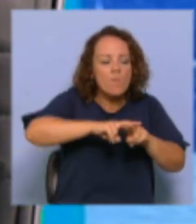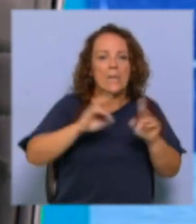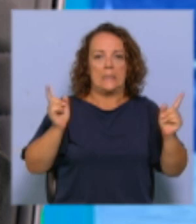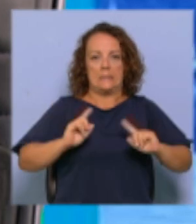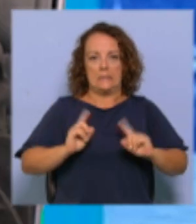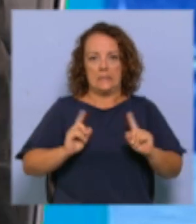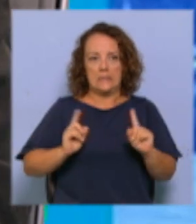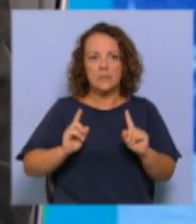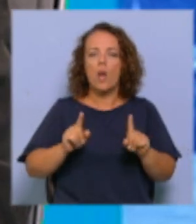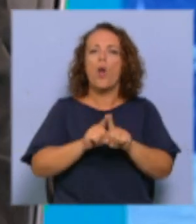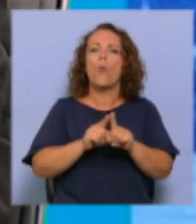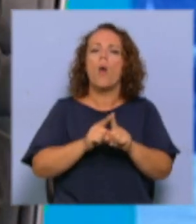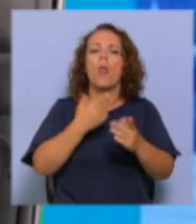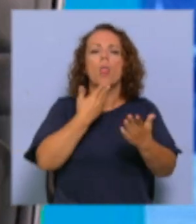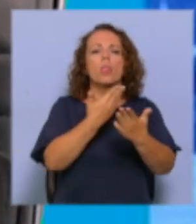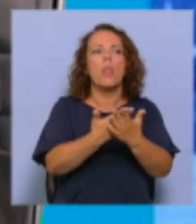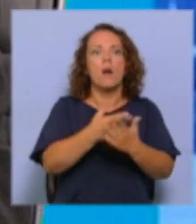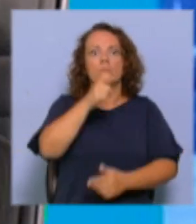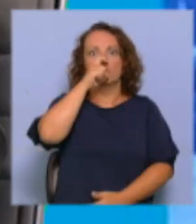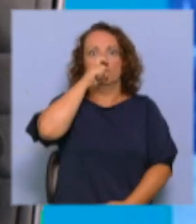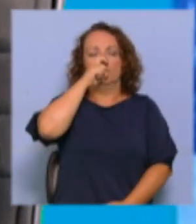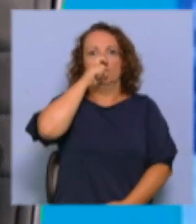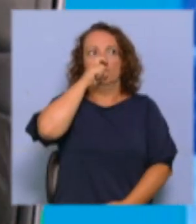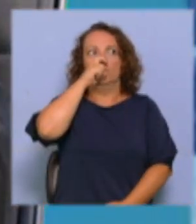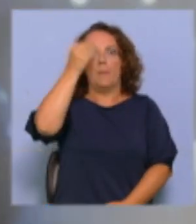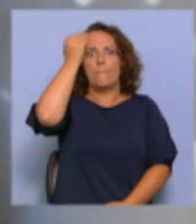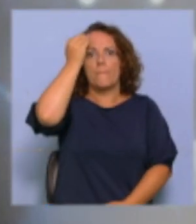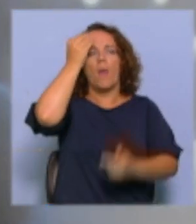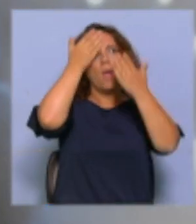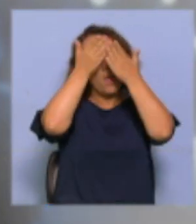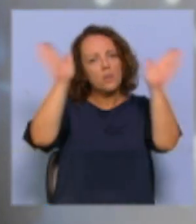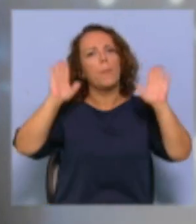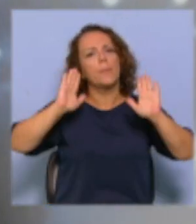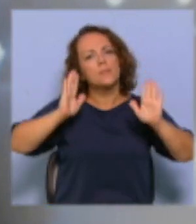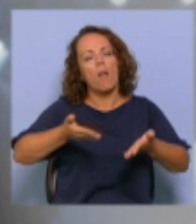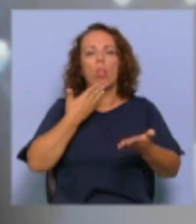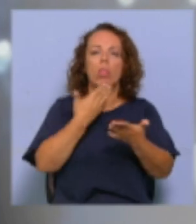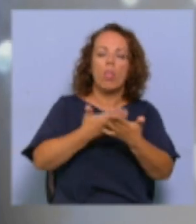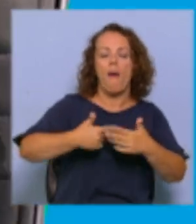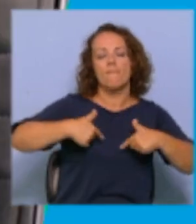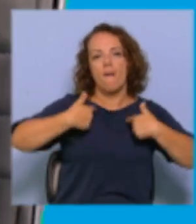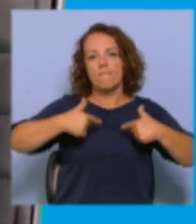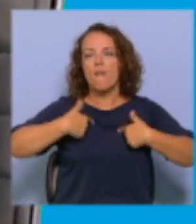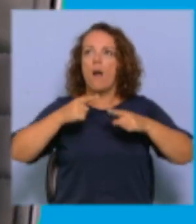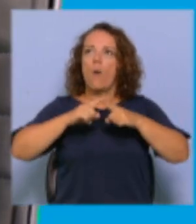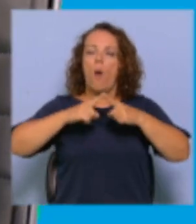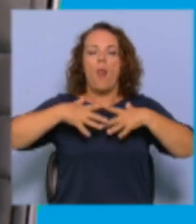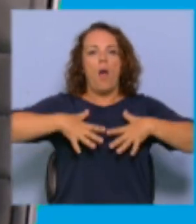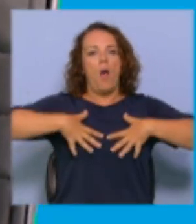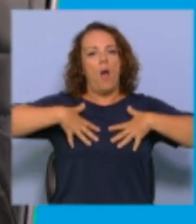de as manter paralisadas. É criar confinar situações, abrir as mentes para elas poderem ter alguma iniciativa e poder